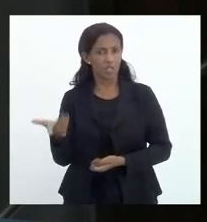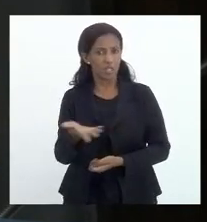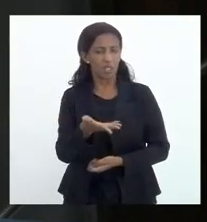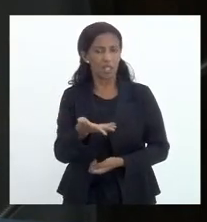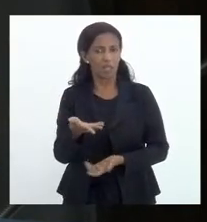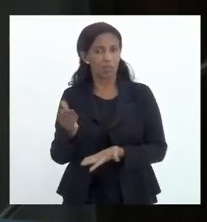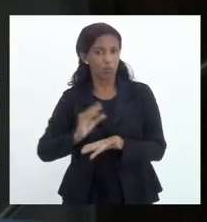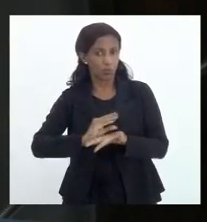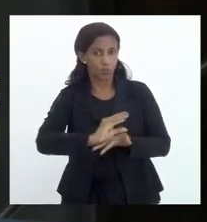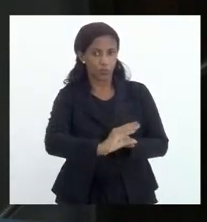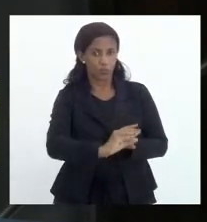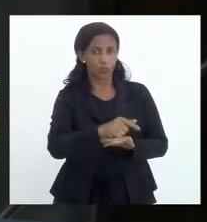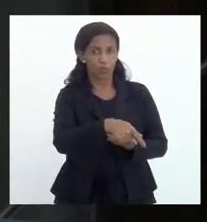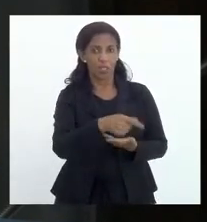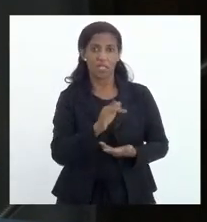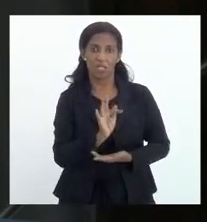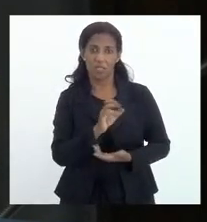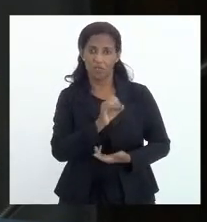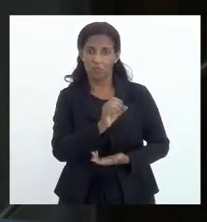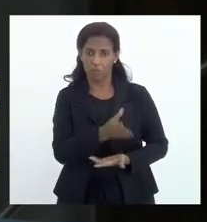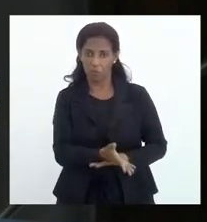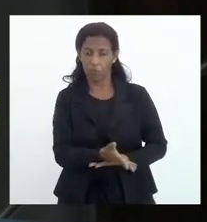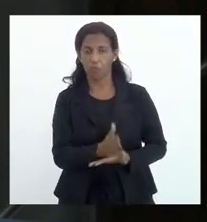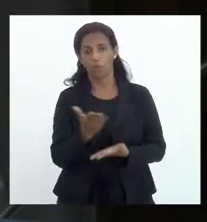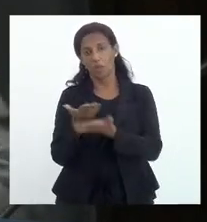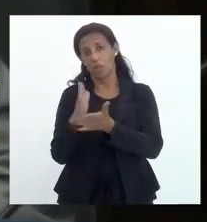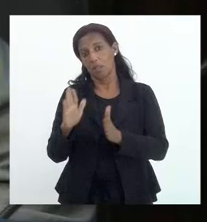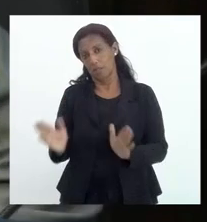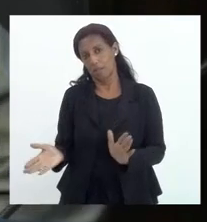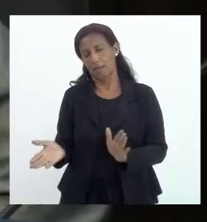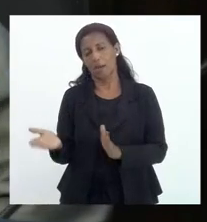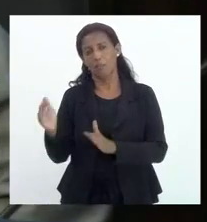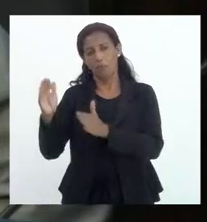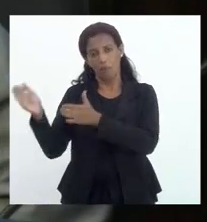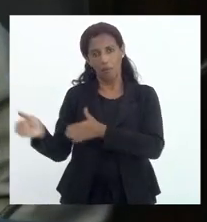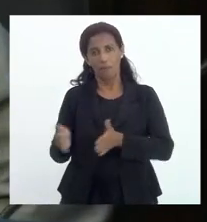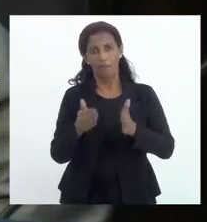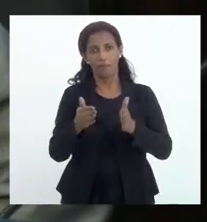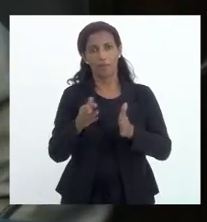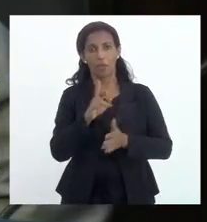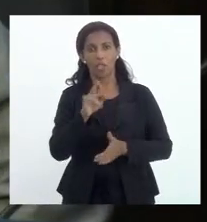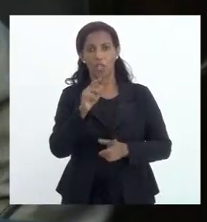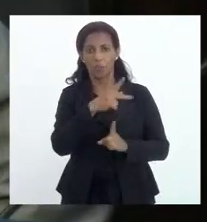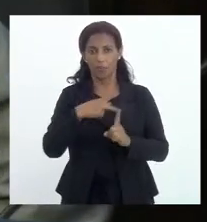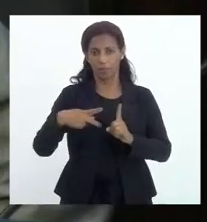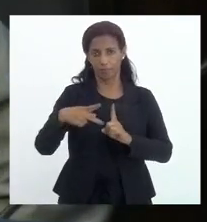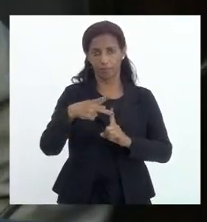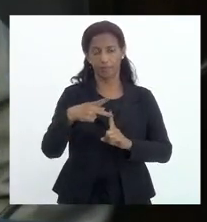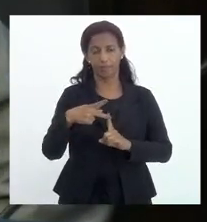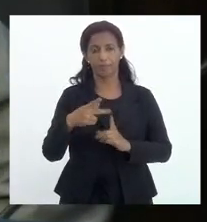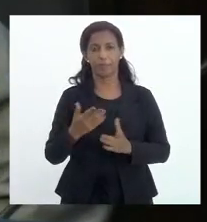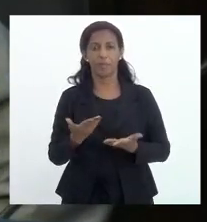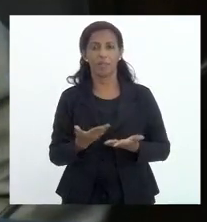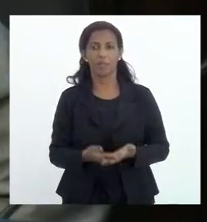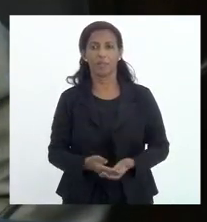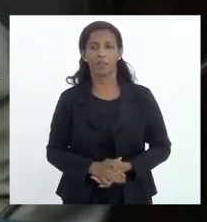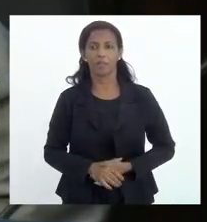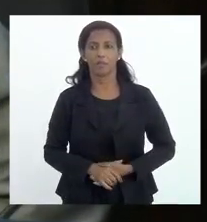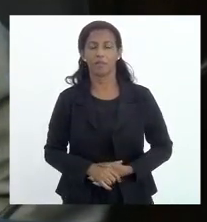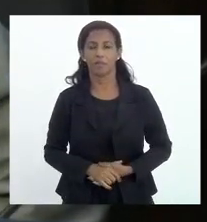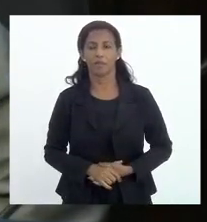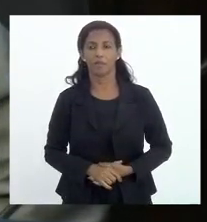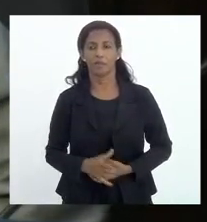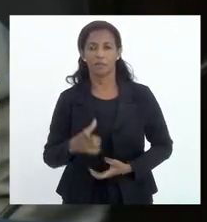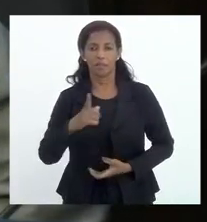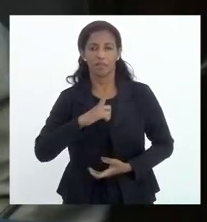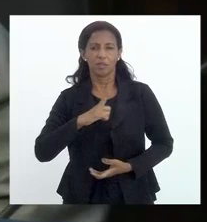seus recursos nesse fundo, e que acabou esse recurso vindo para o Rio Previdência, eles acabam sendo,